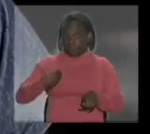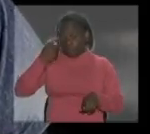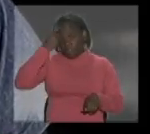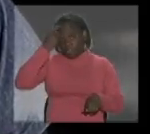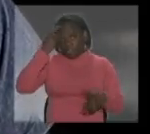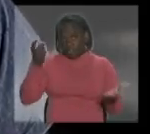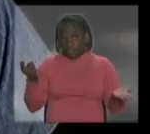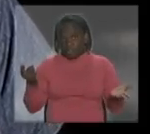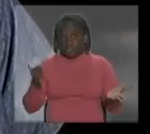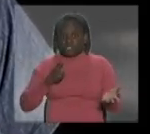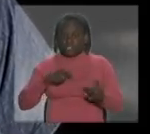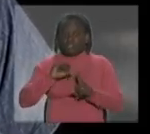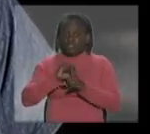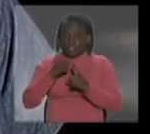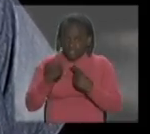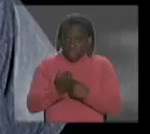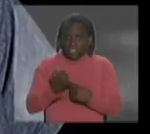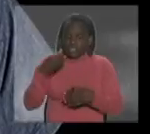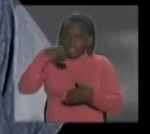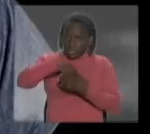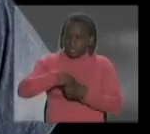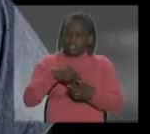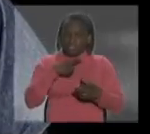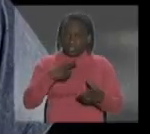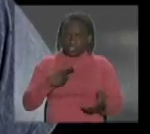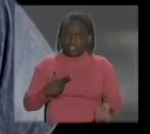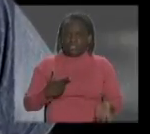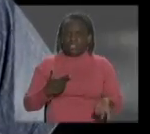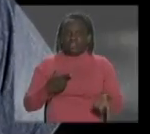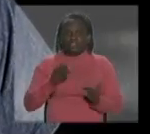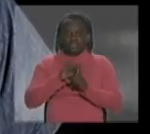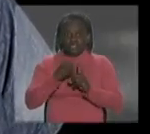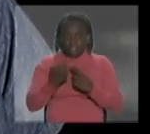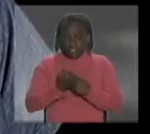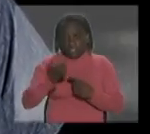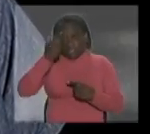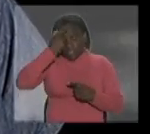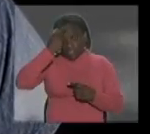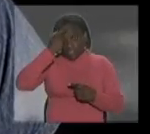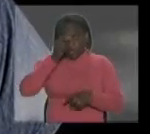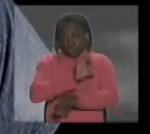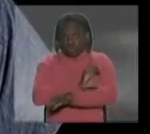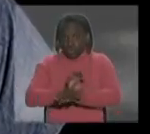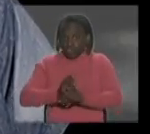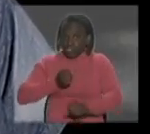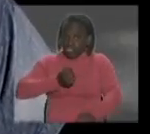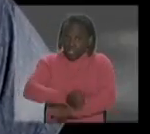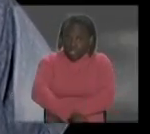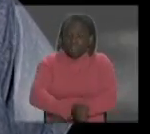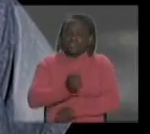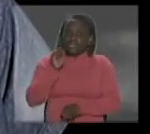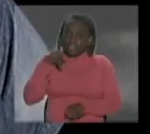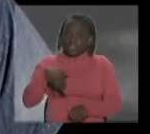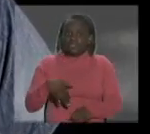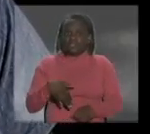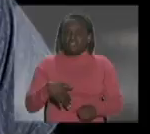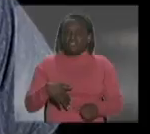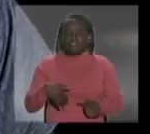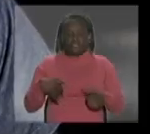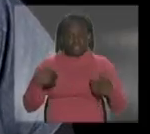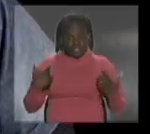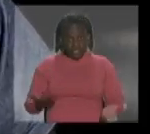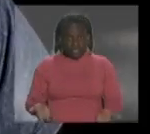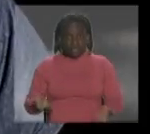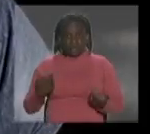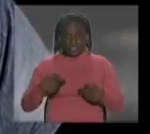mentalidades. A gente tem uma sociedade, a gente está imerso na sociedade que tem uma mentalidade, uma cultura escravista, sim. Então, assim,